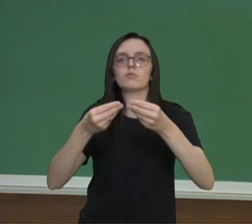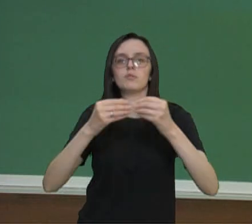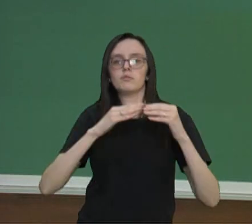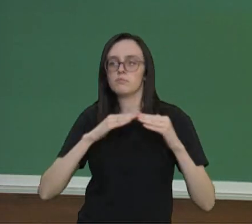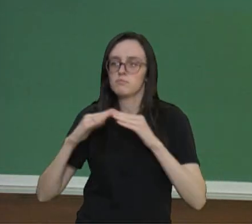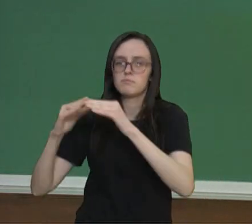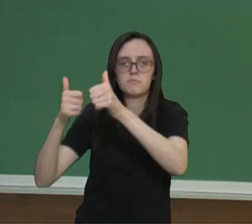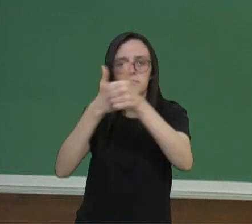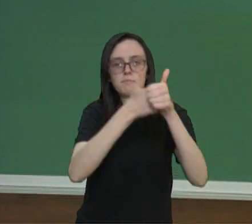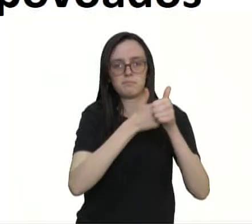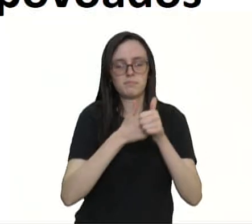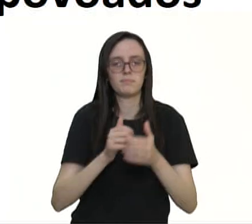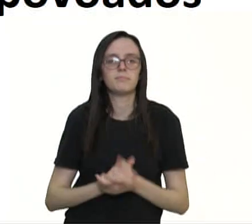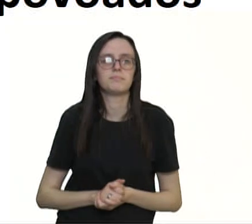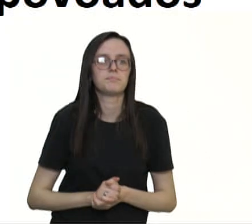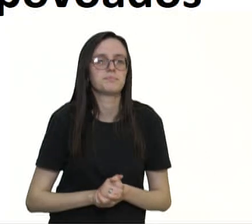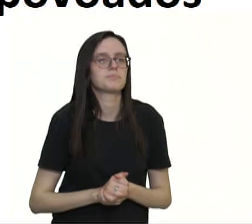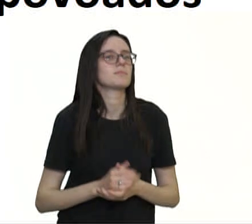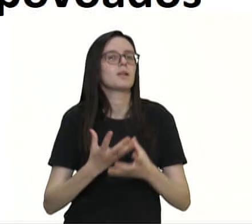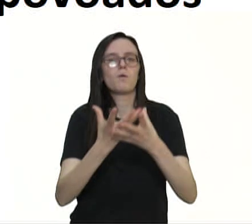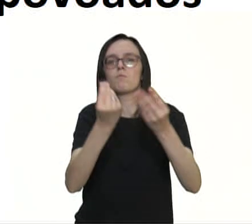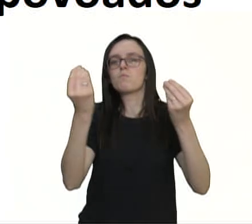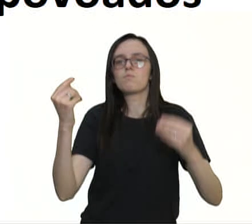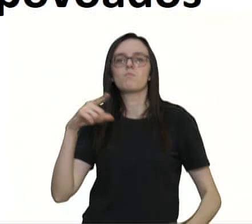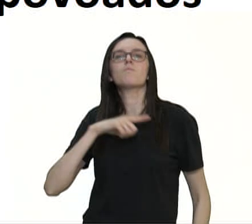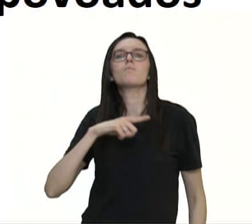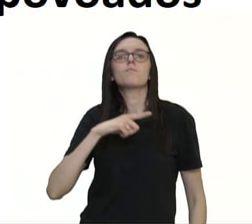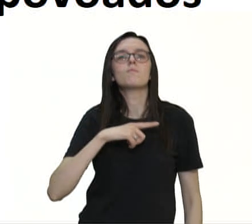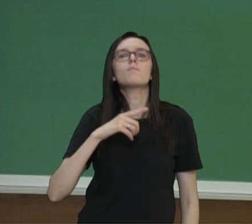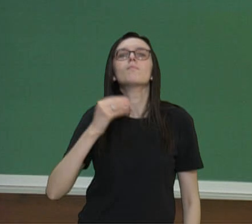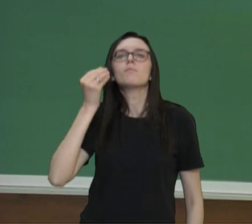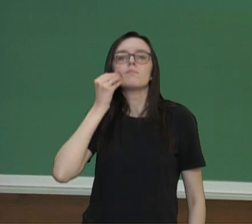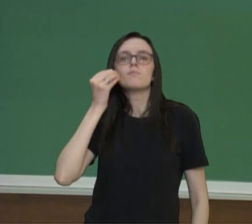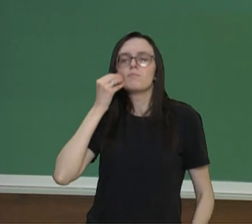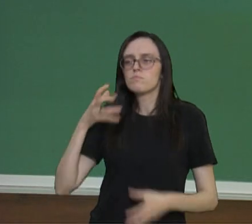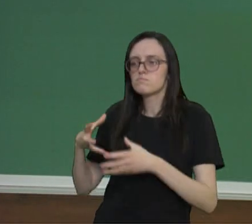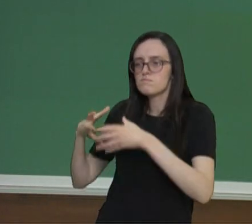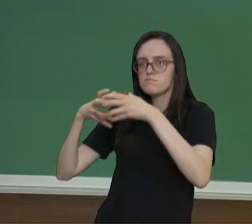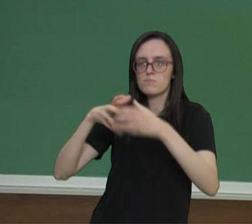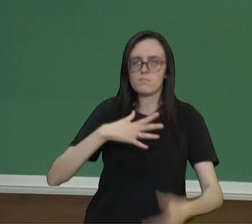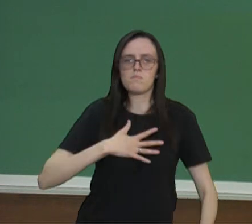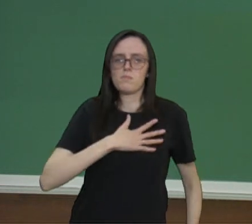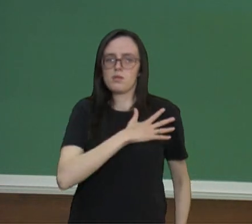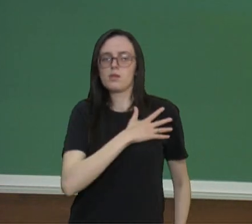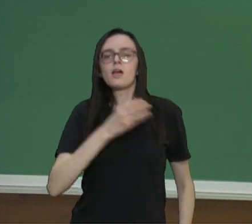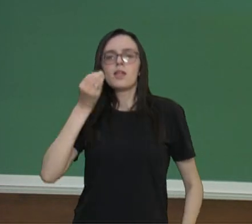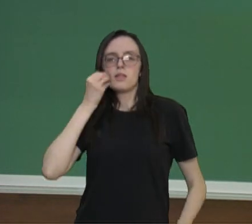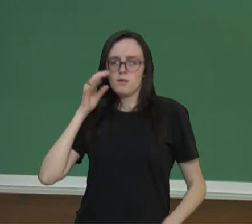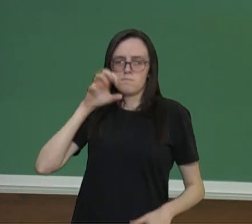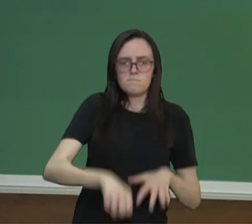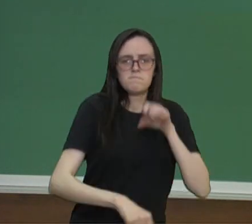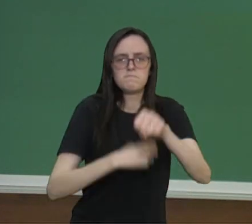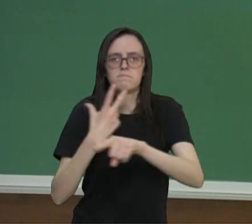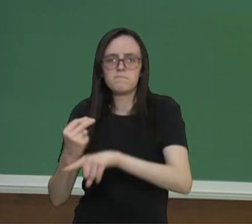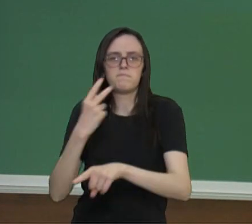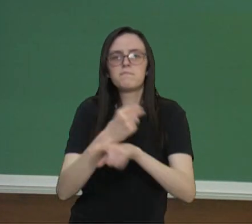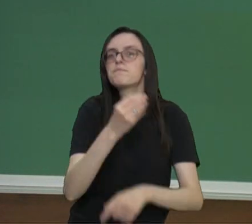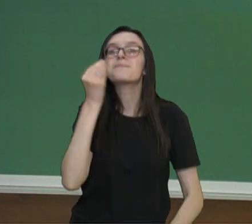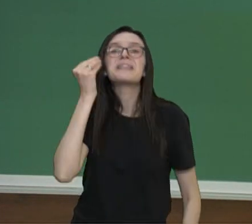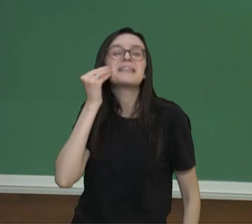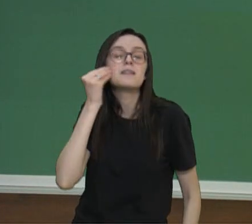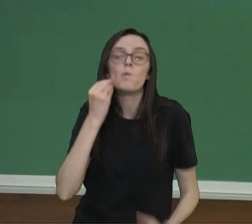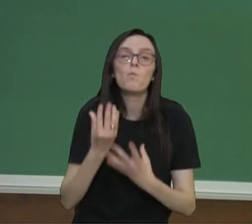desses quilombos. Muitas expedições militares tentavam vencer os quilombos, isso em todos eles, muitas